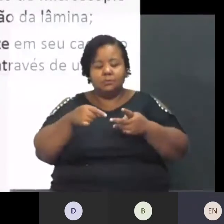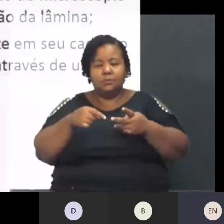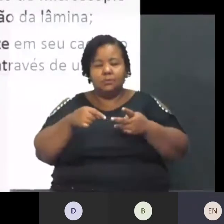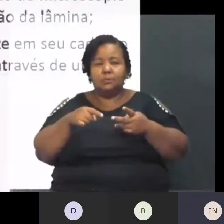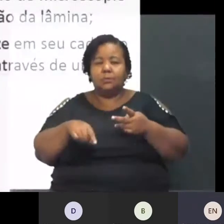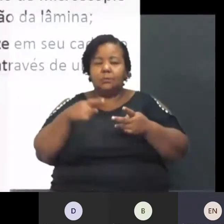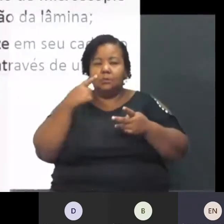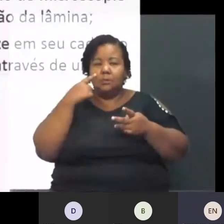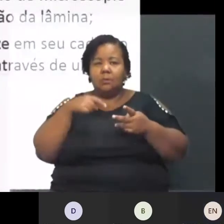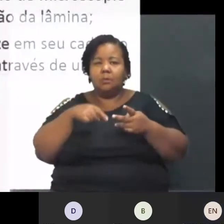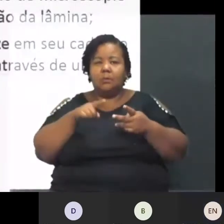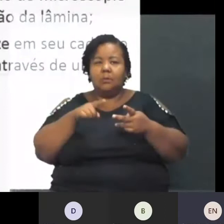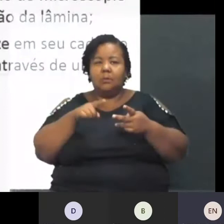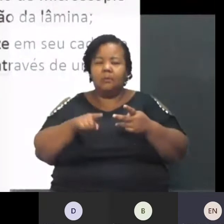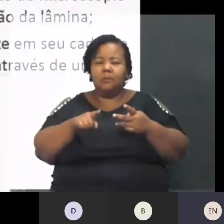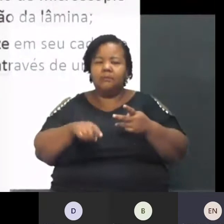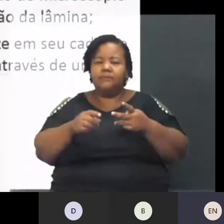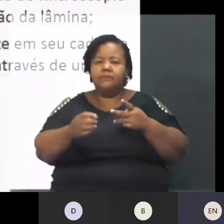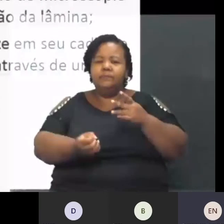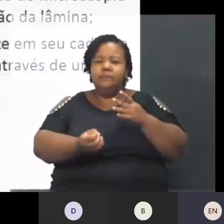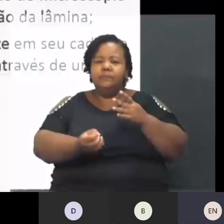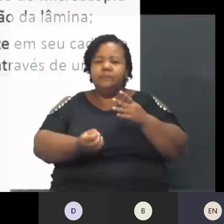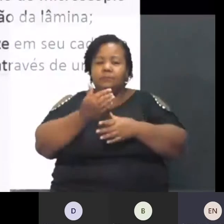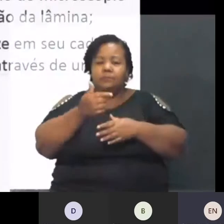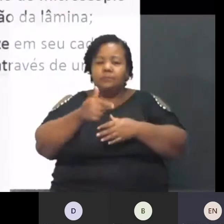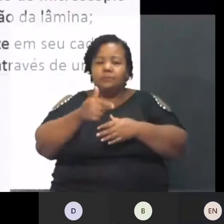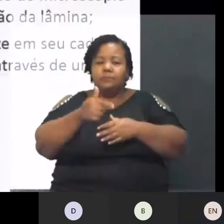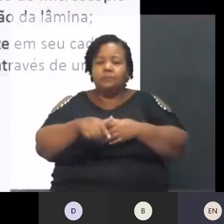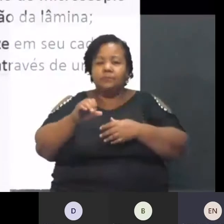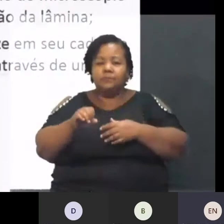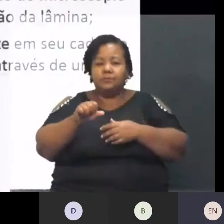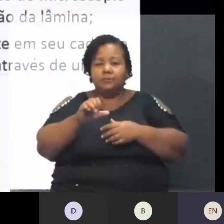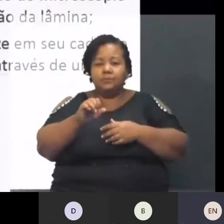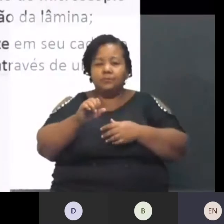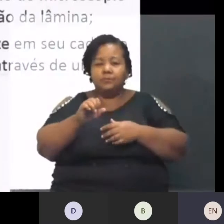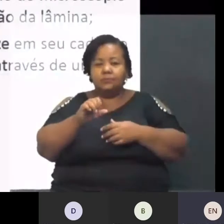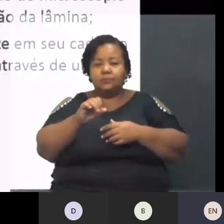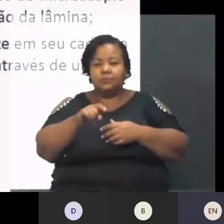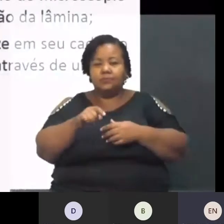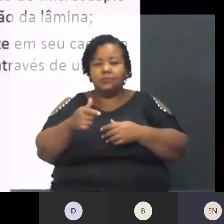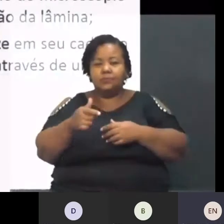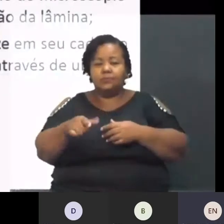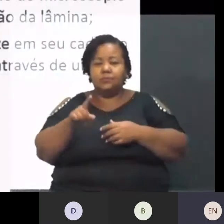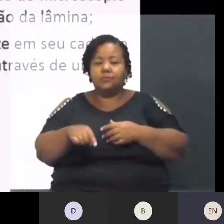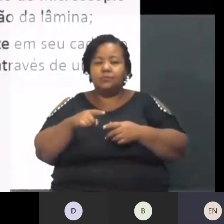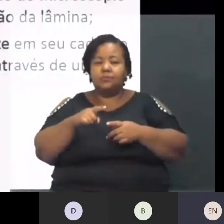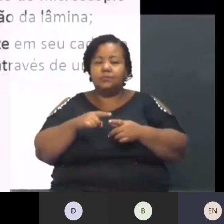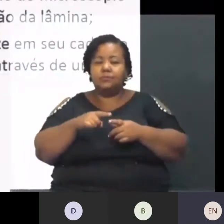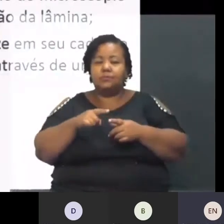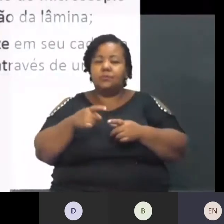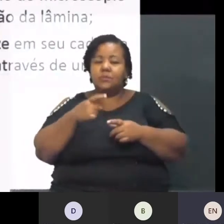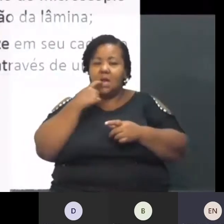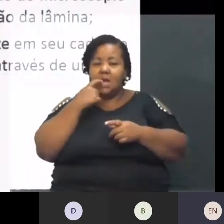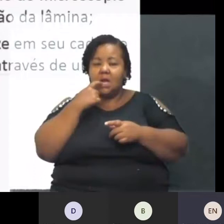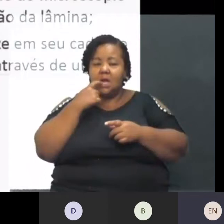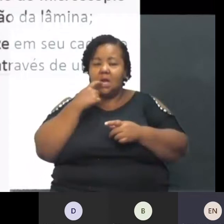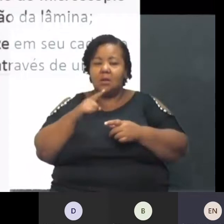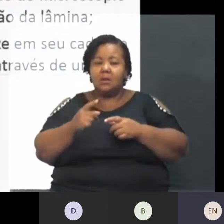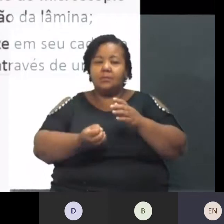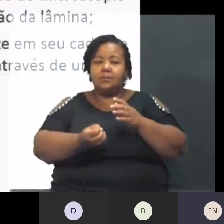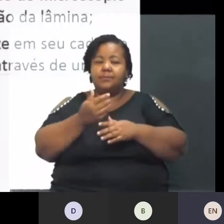endocondral, veremos a formação do tecido ósseo. E o osso longo é o osso propriamente dito, é o